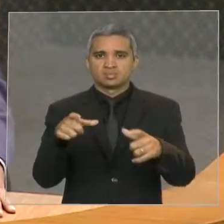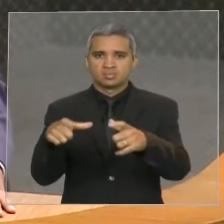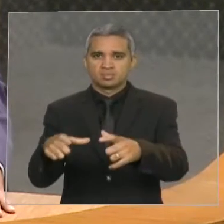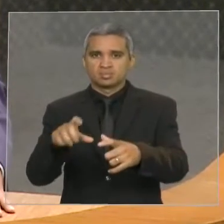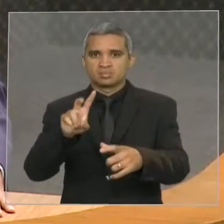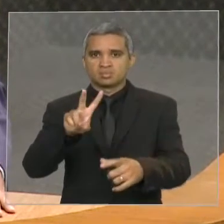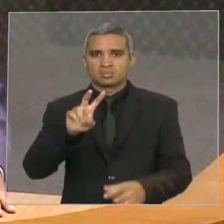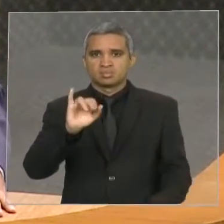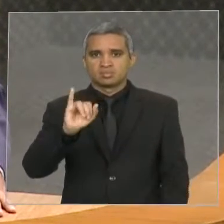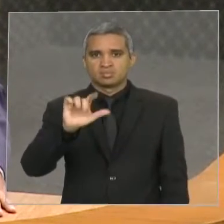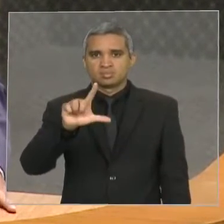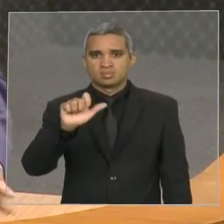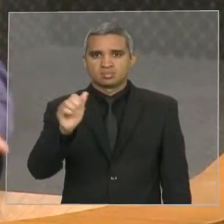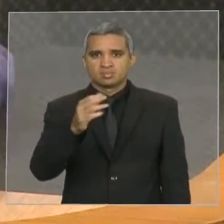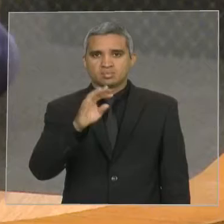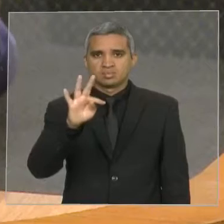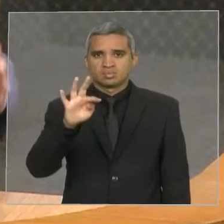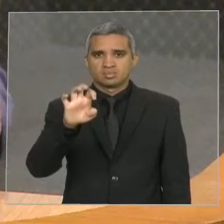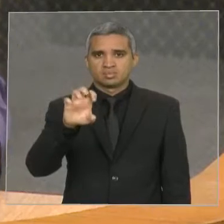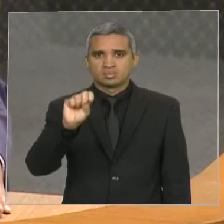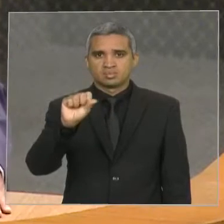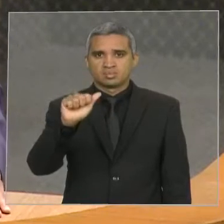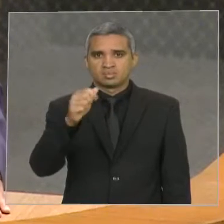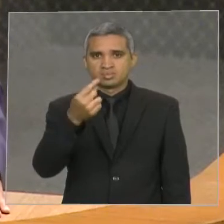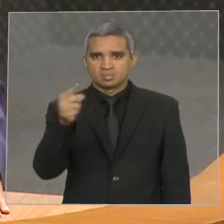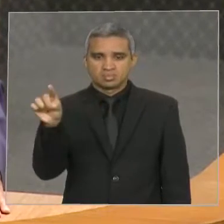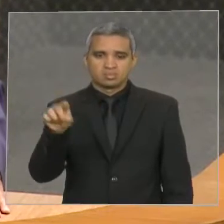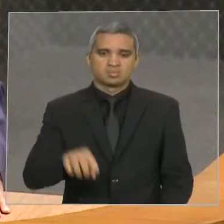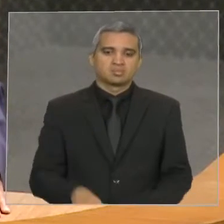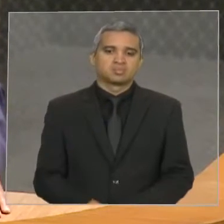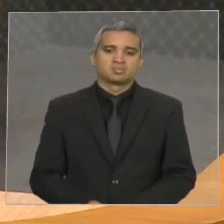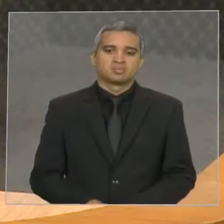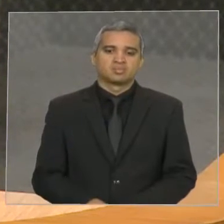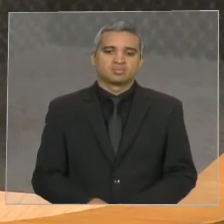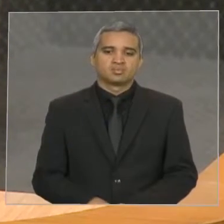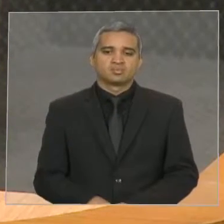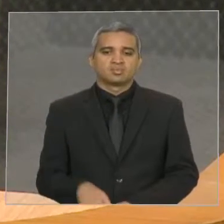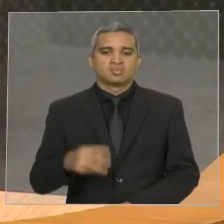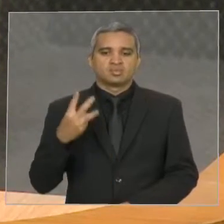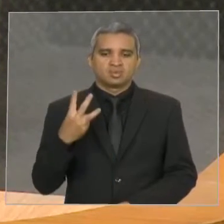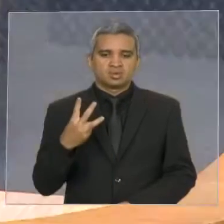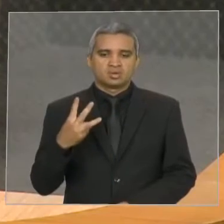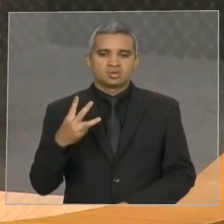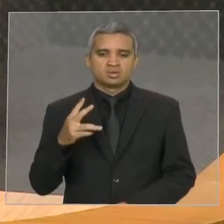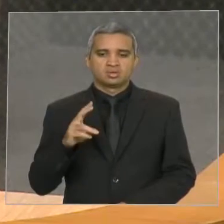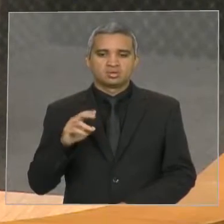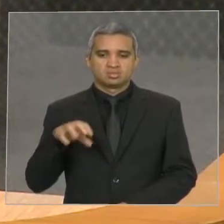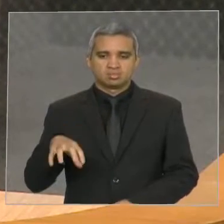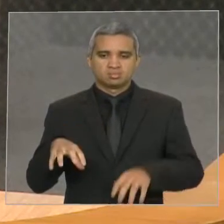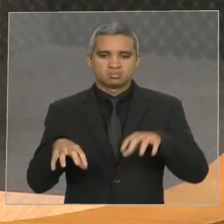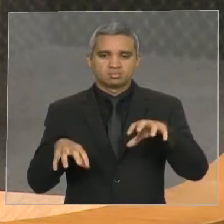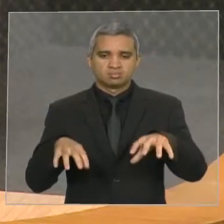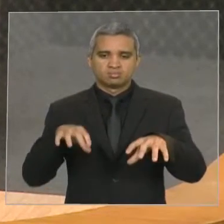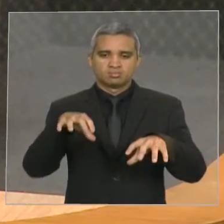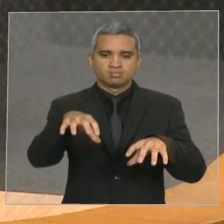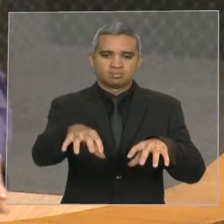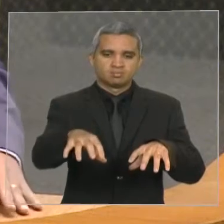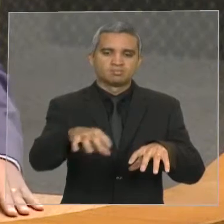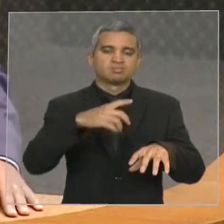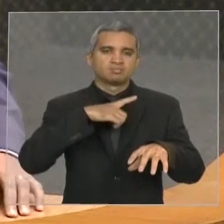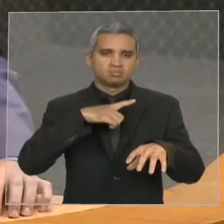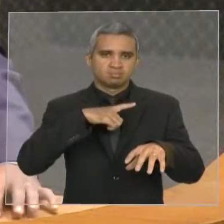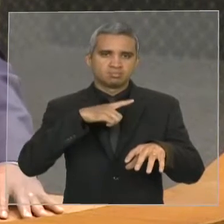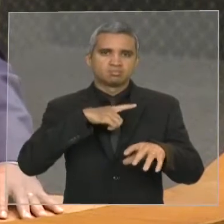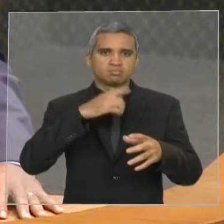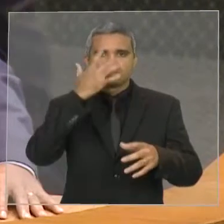3 unidades de saúde, muito bem equipadas, com profissionais tanto da área da odontologia,